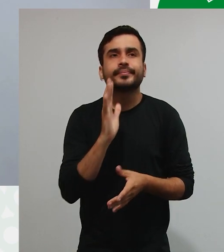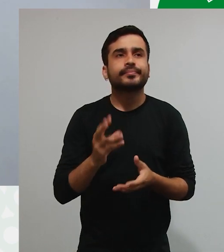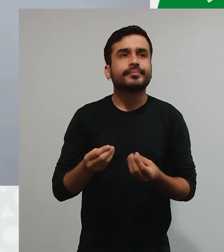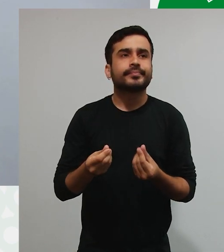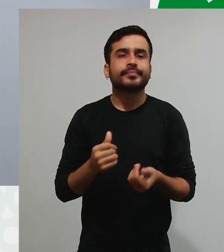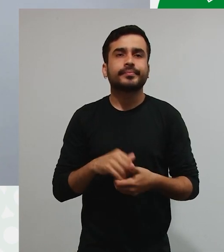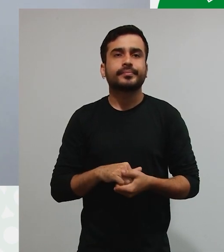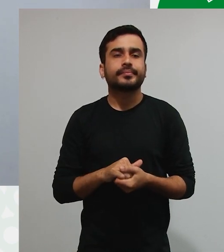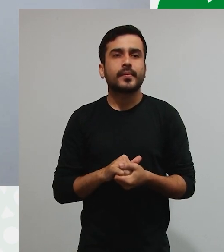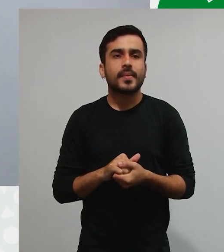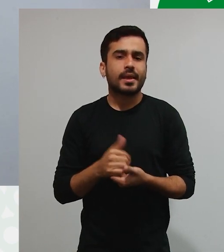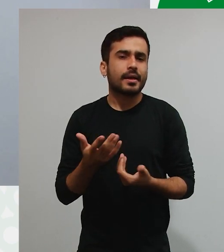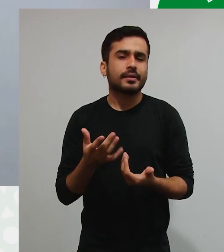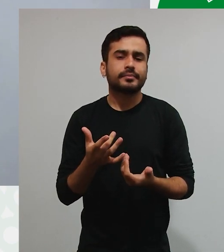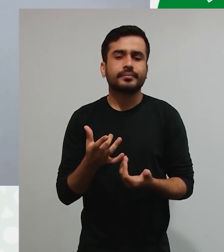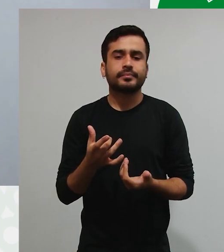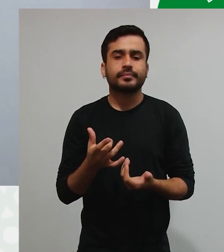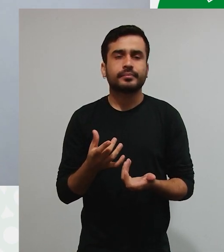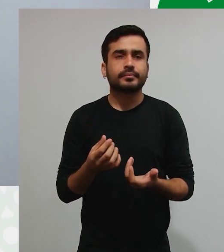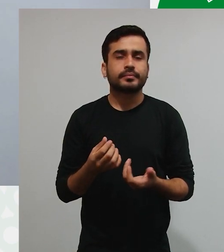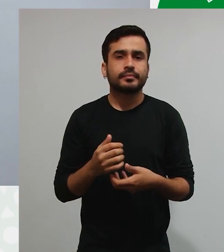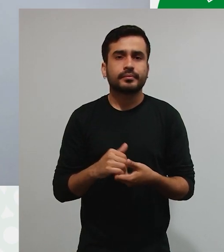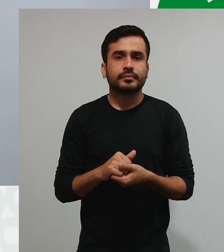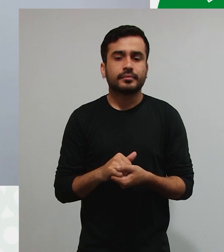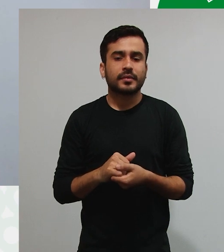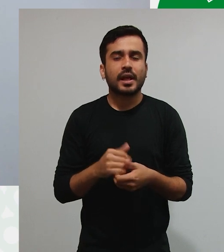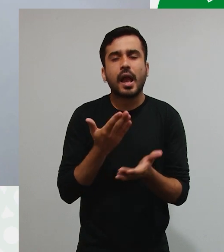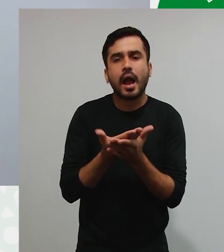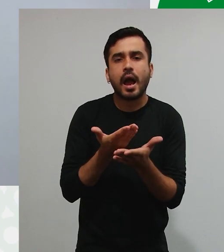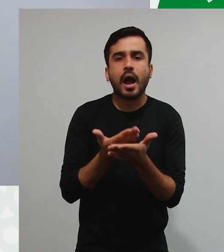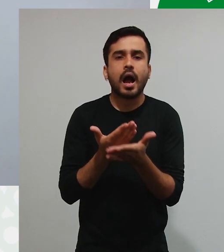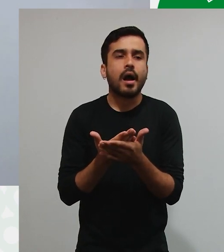dinâmicas, né, tentar cativar as crianças,